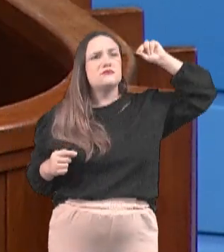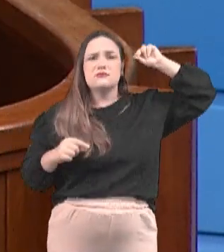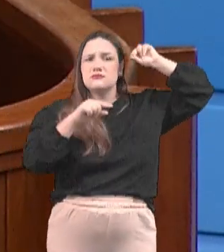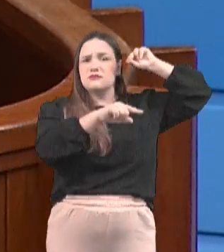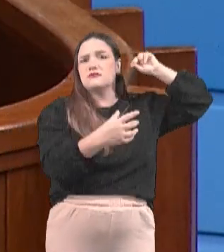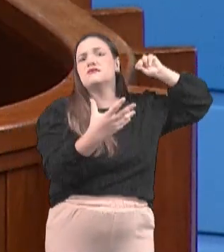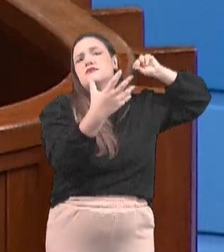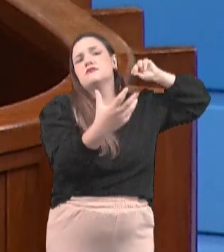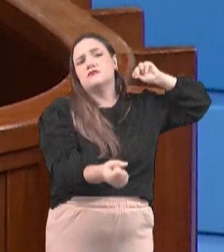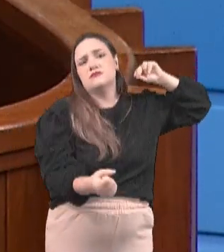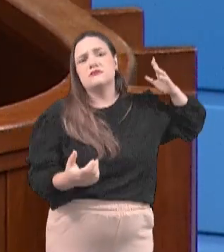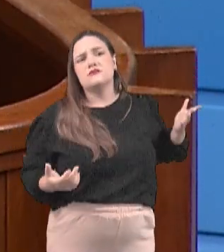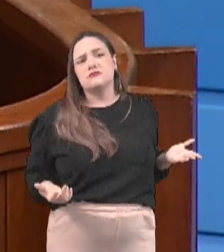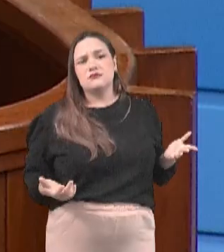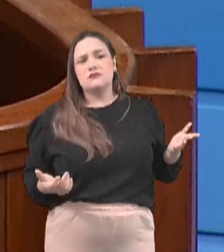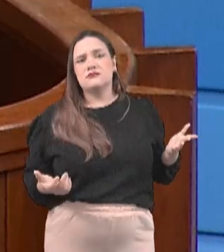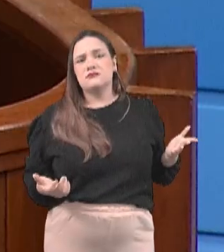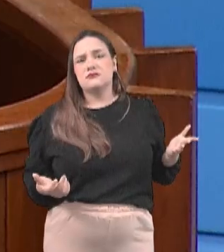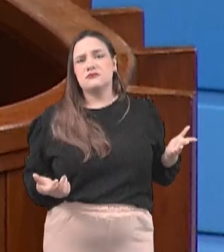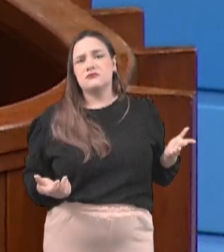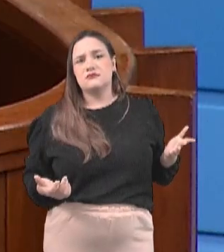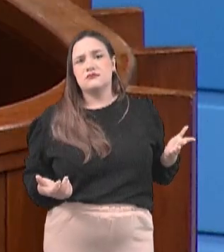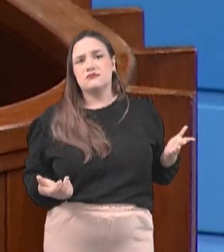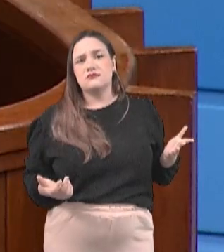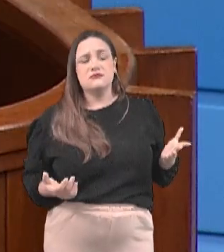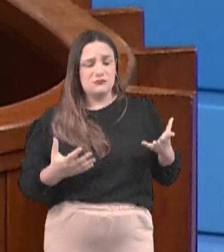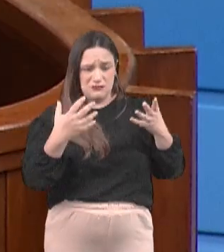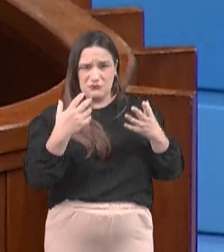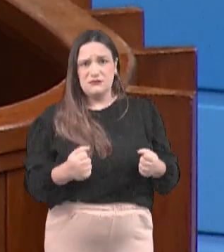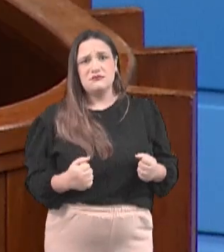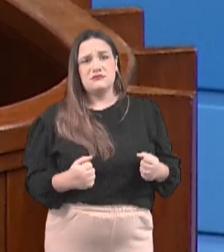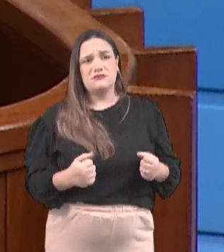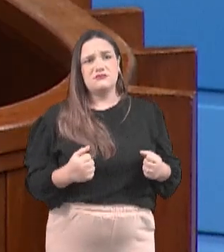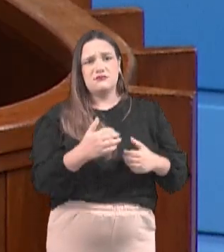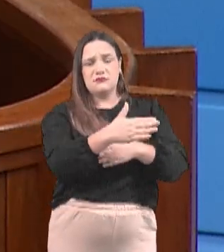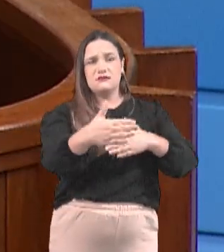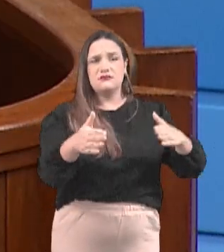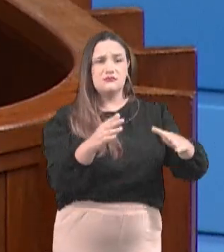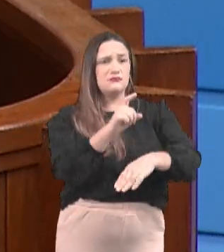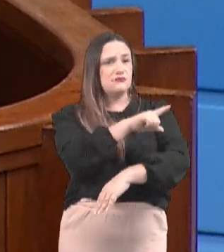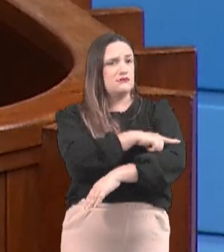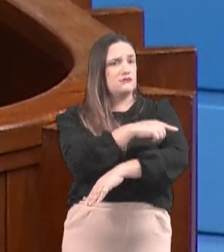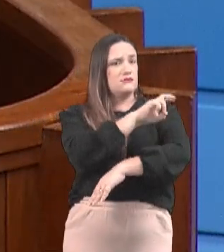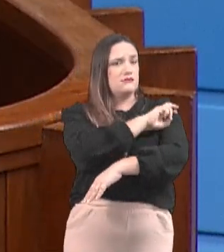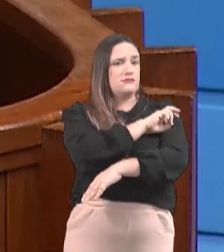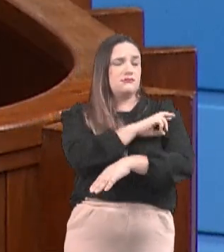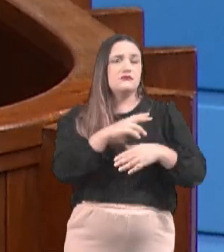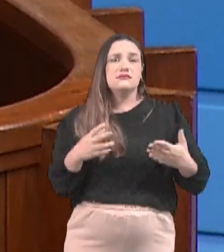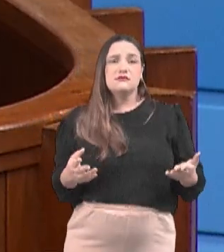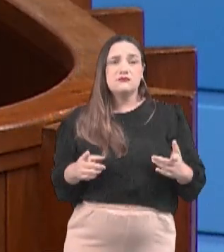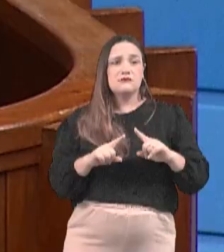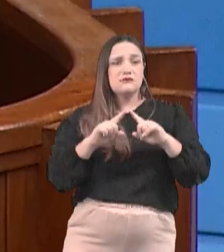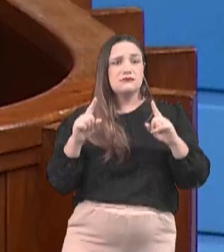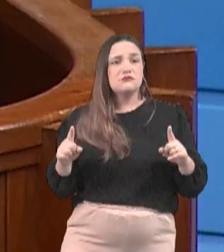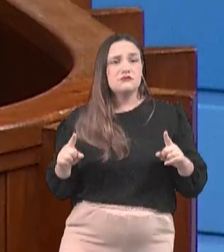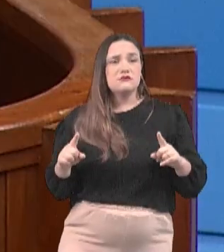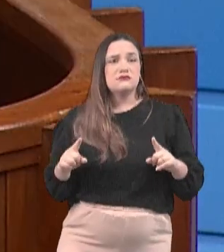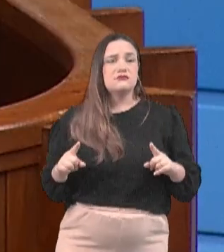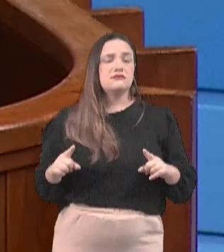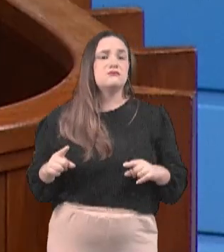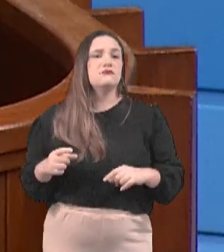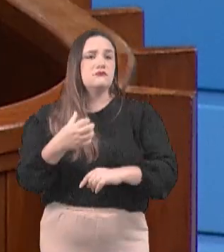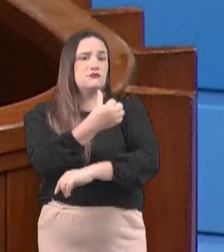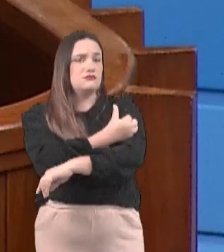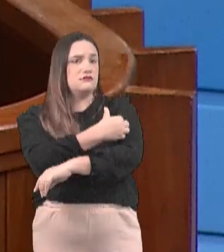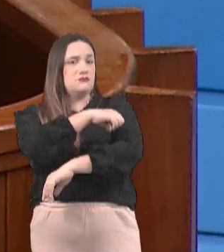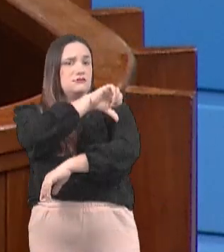aceitando esse jogo e assumindo muitas salas de 1º ao 5º, em decorrência de jogar o 6º ao 9º para